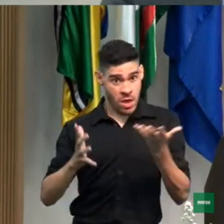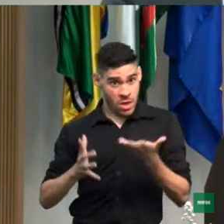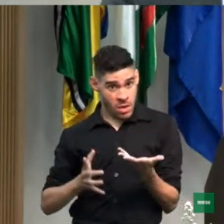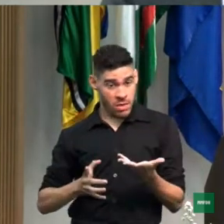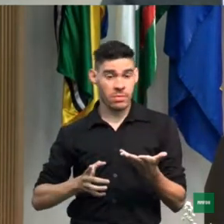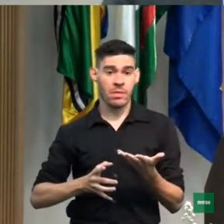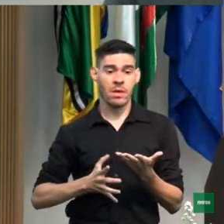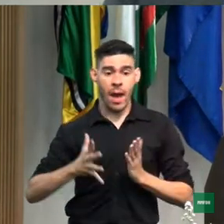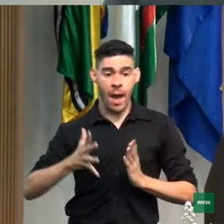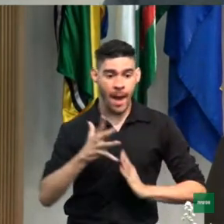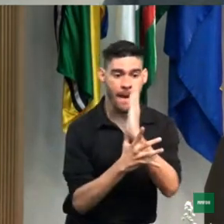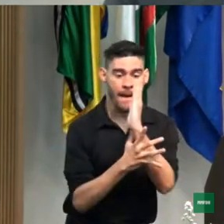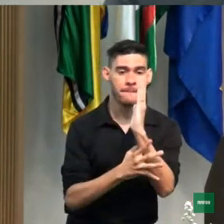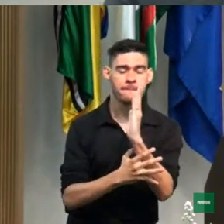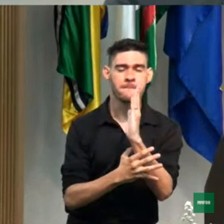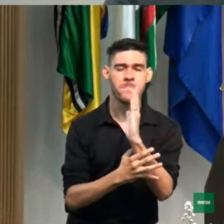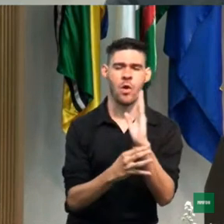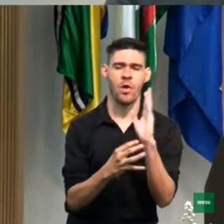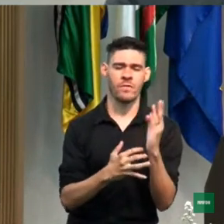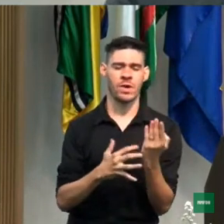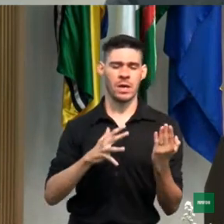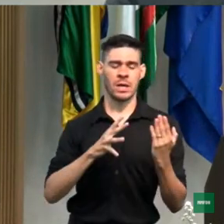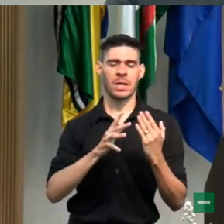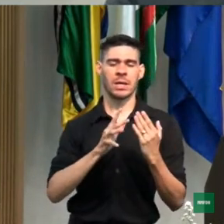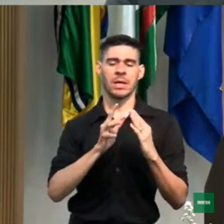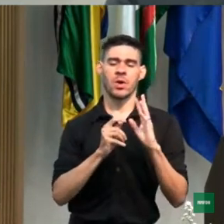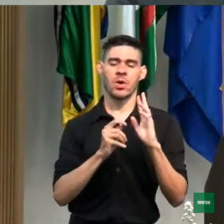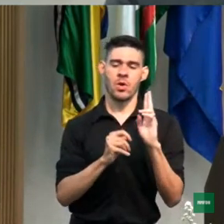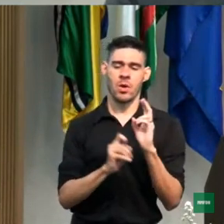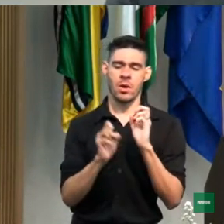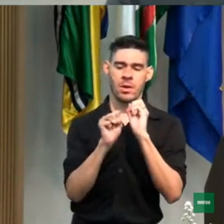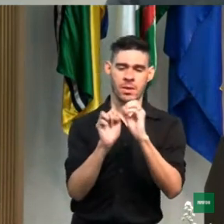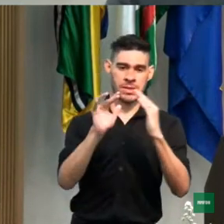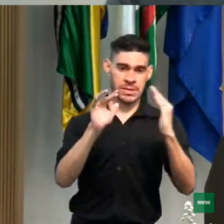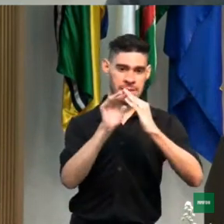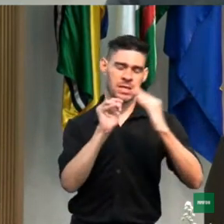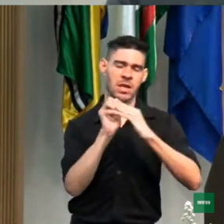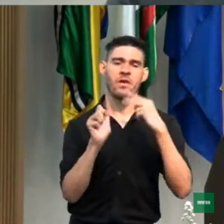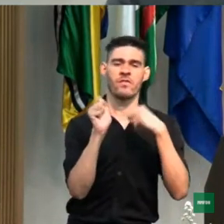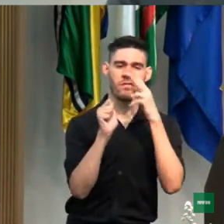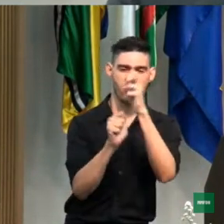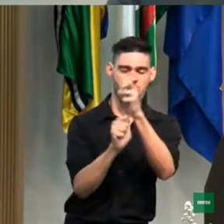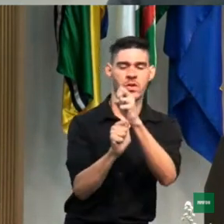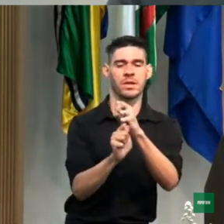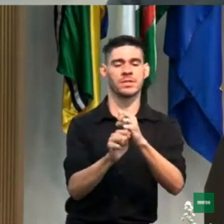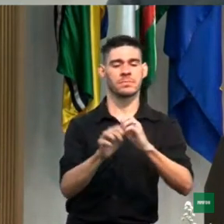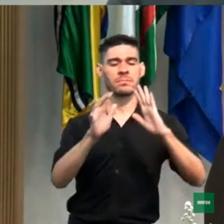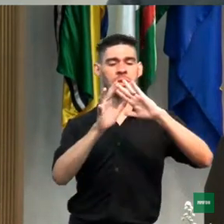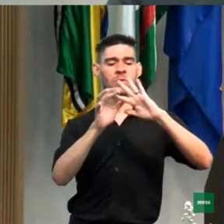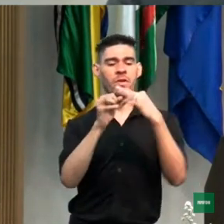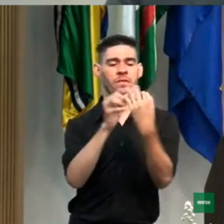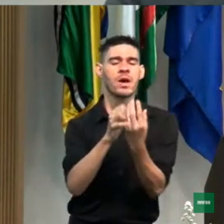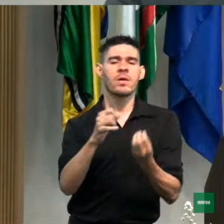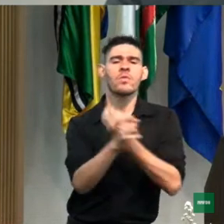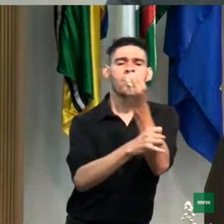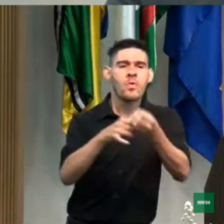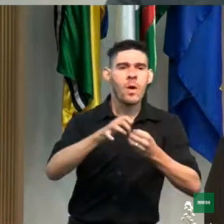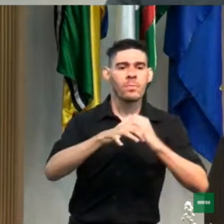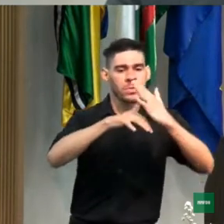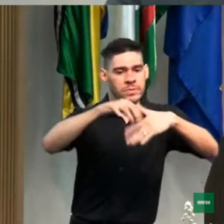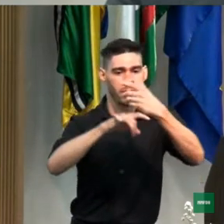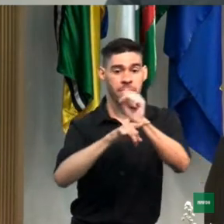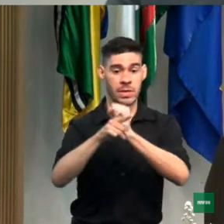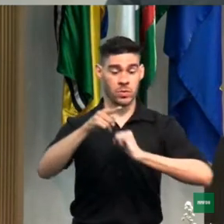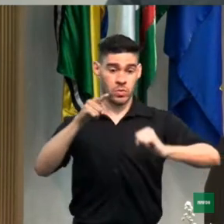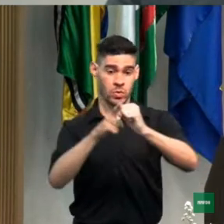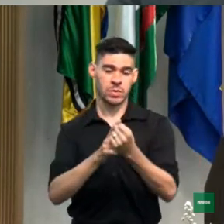homeschooling. Como é que eu posso falar em fortalecimento de família, em desenvolvimento social, desenvolvimento econômico, sem